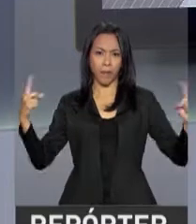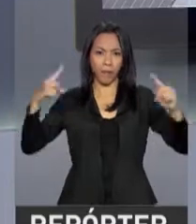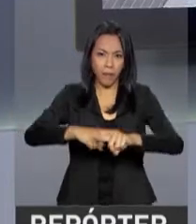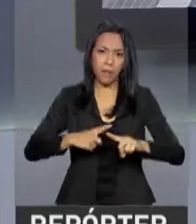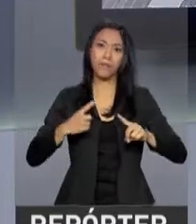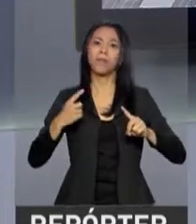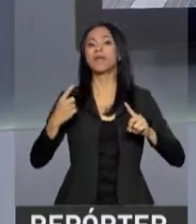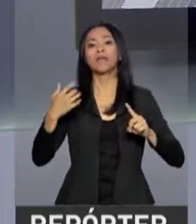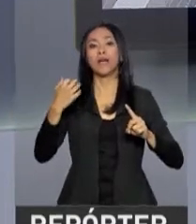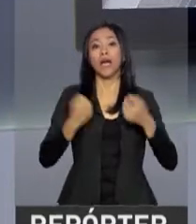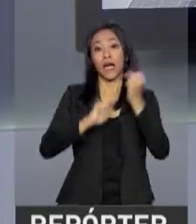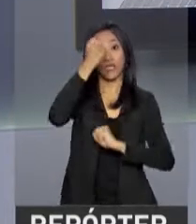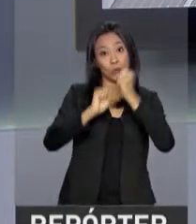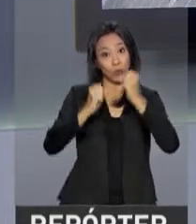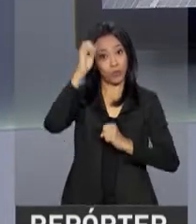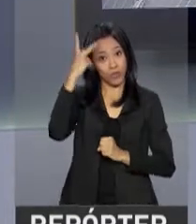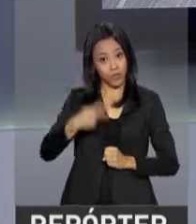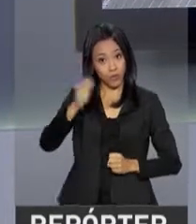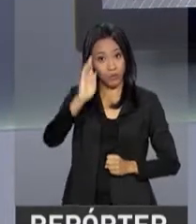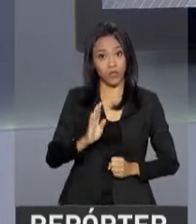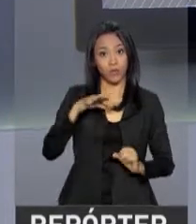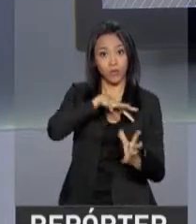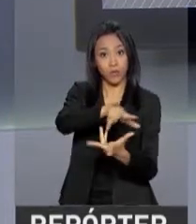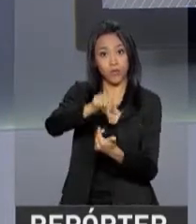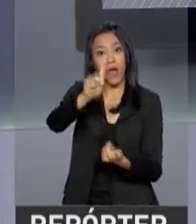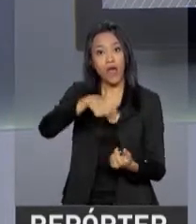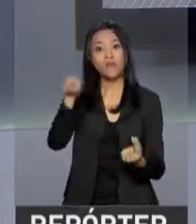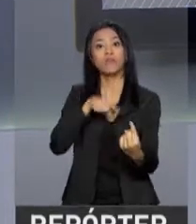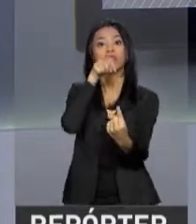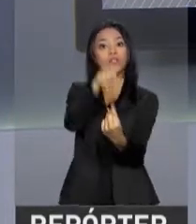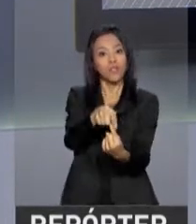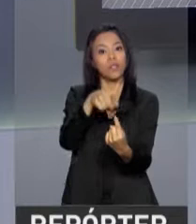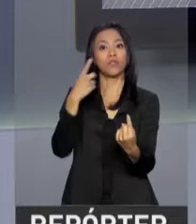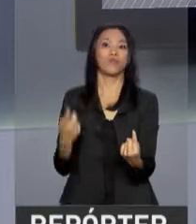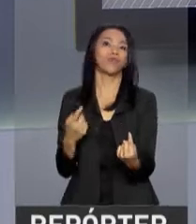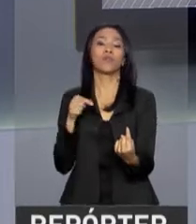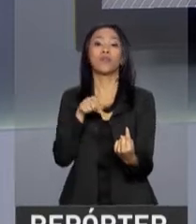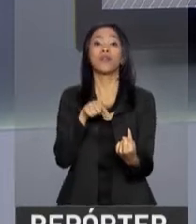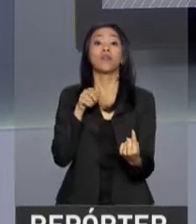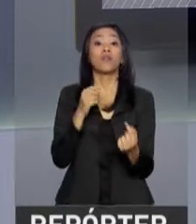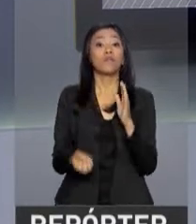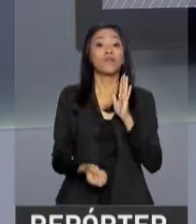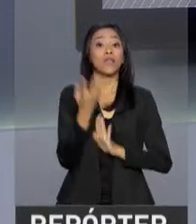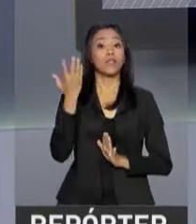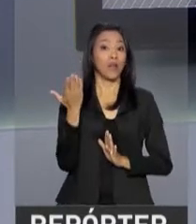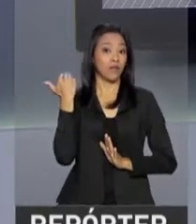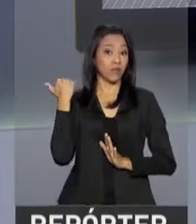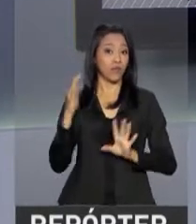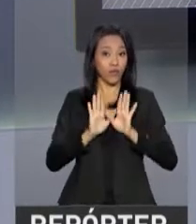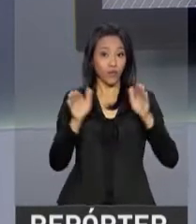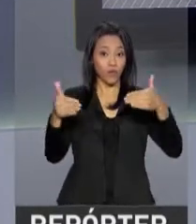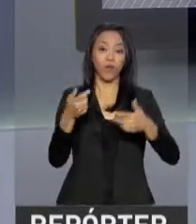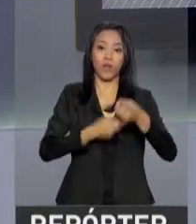brasileira no mercado global essa é a meta do programa indústria 4.0 lançado durante o fórum econômico